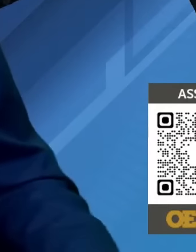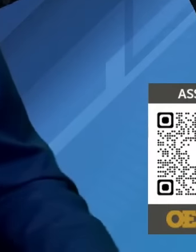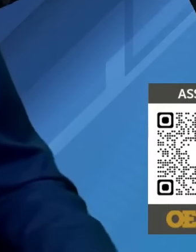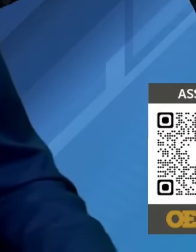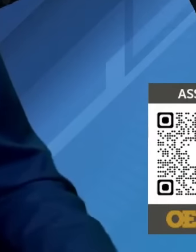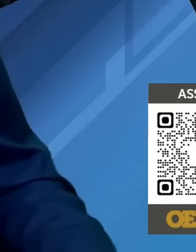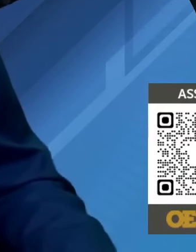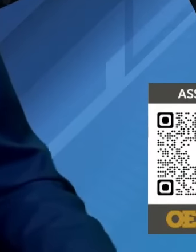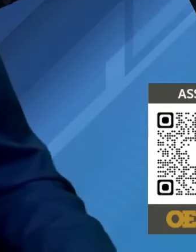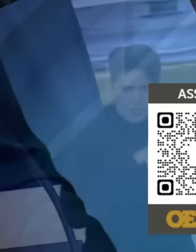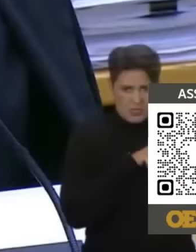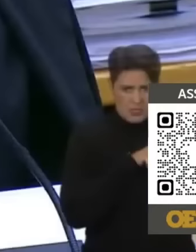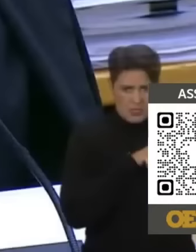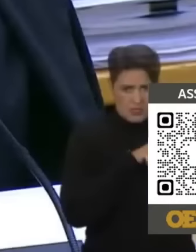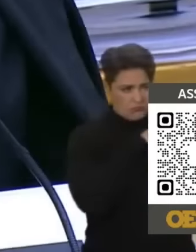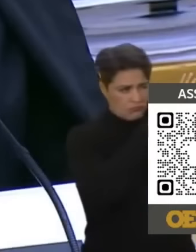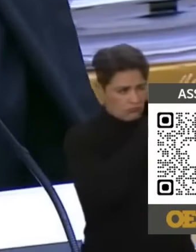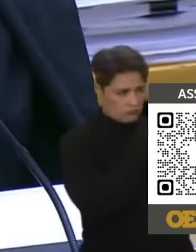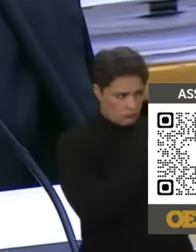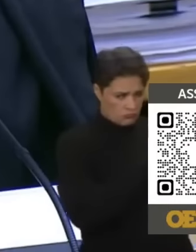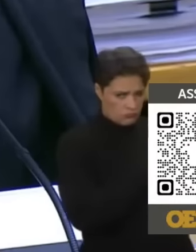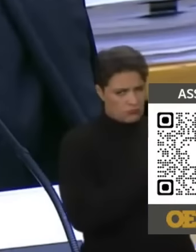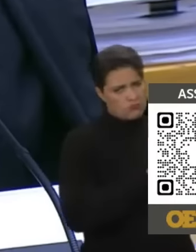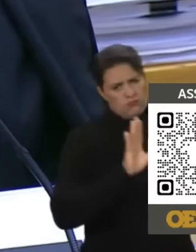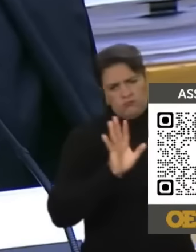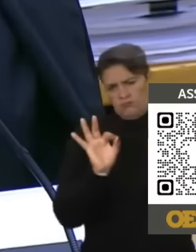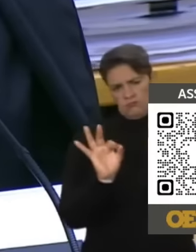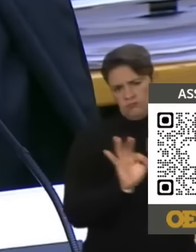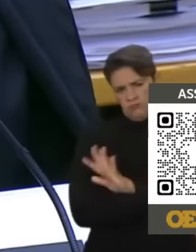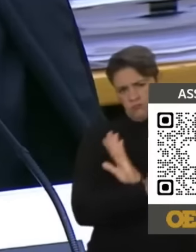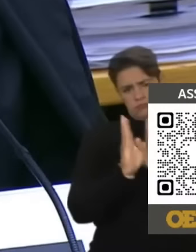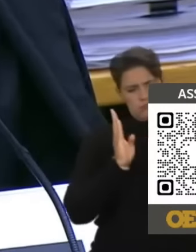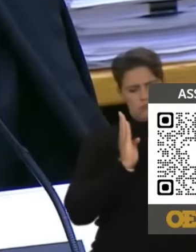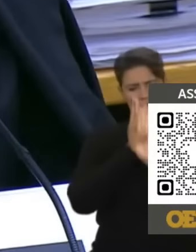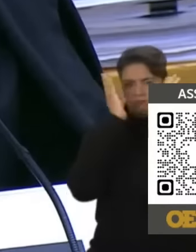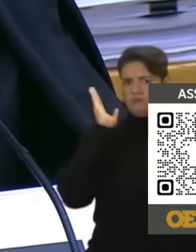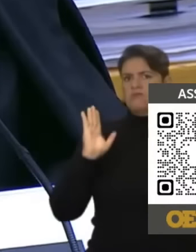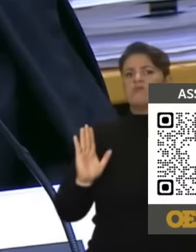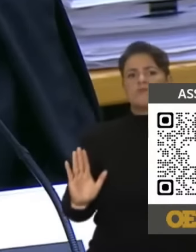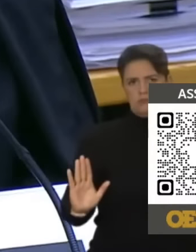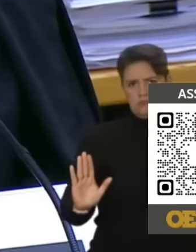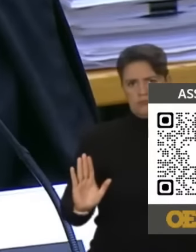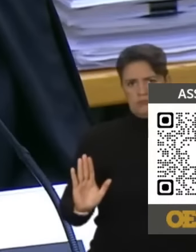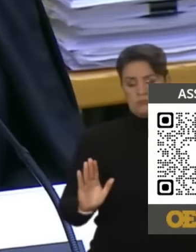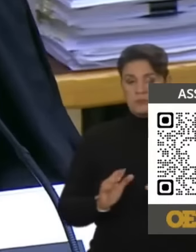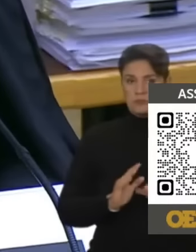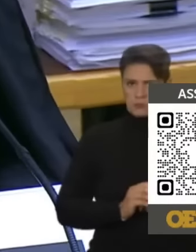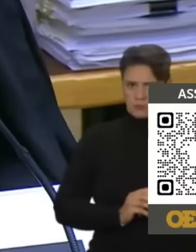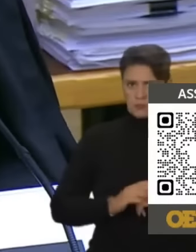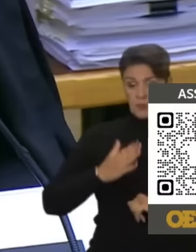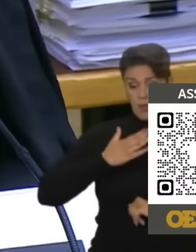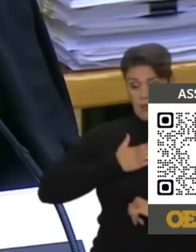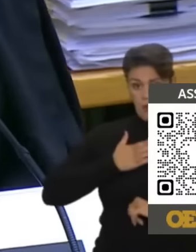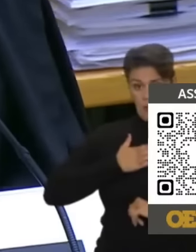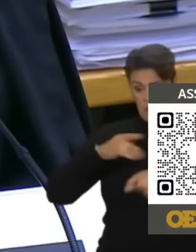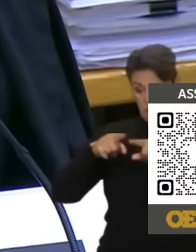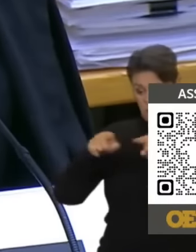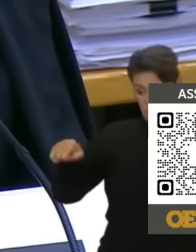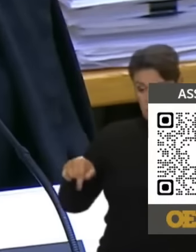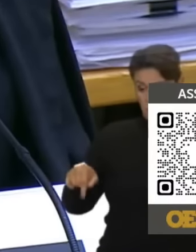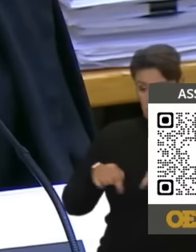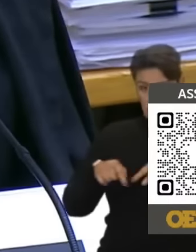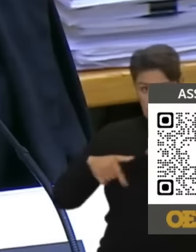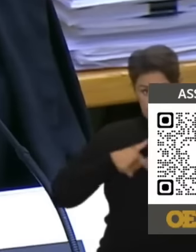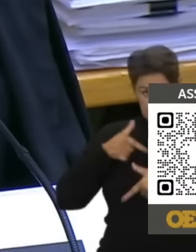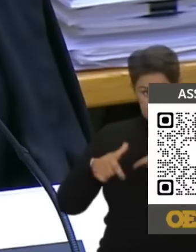auxiliares veja só nenhuma das matérias preocupa o meu gabinete me preocupa ou